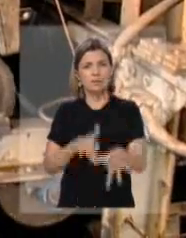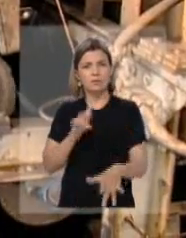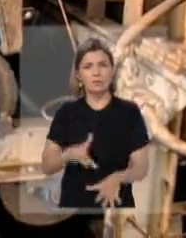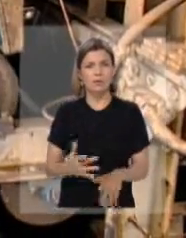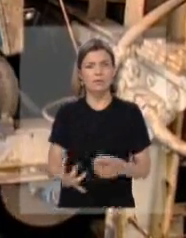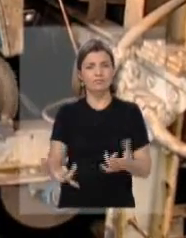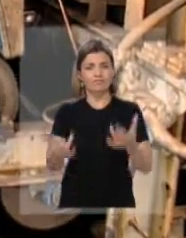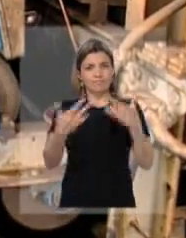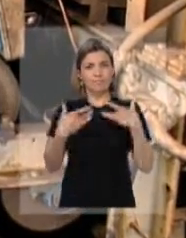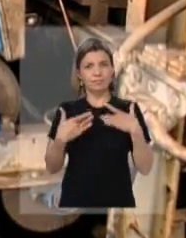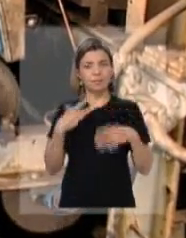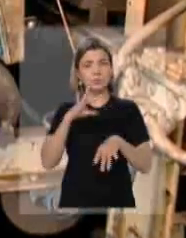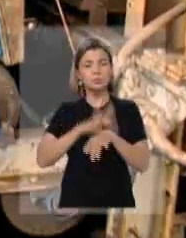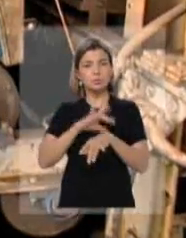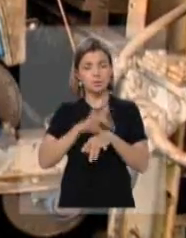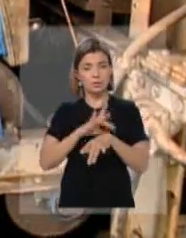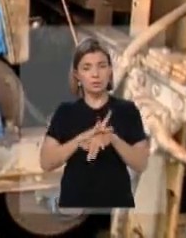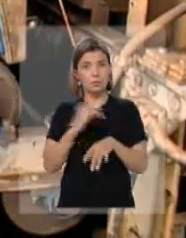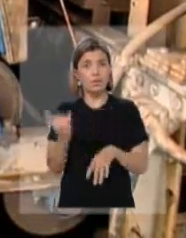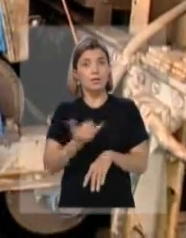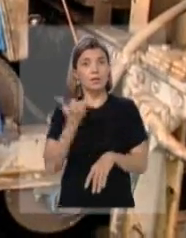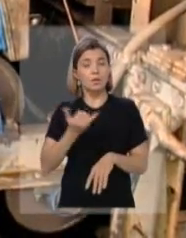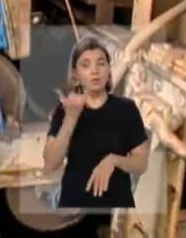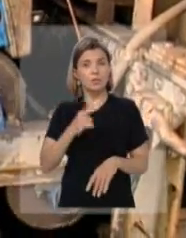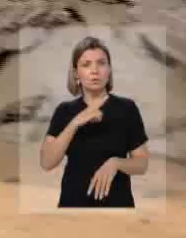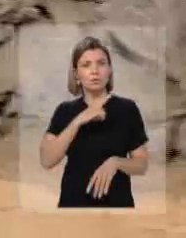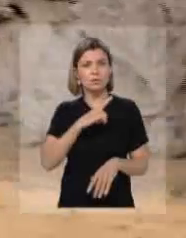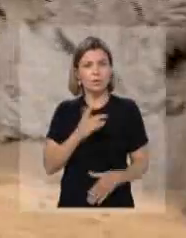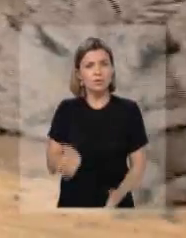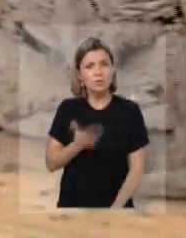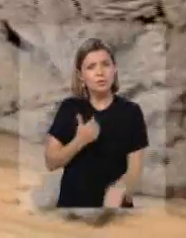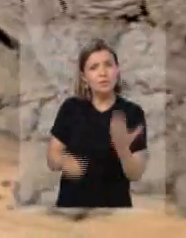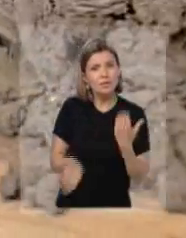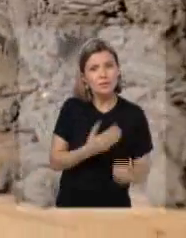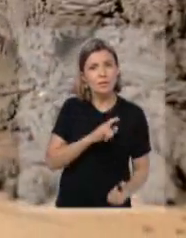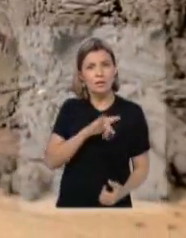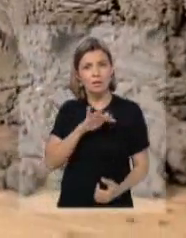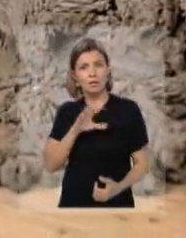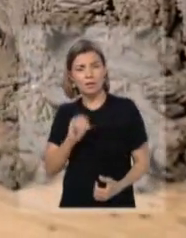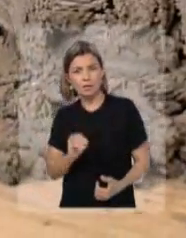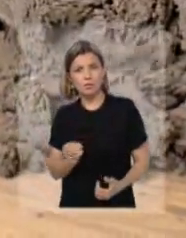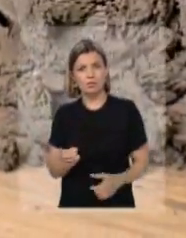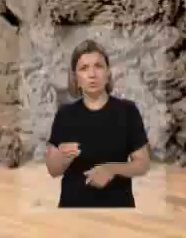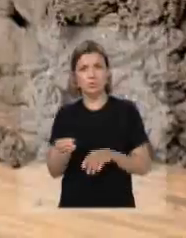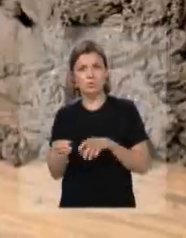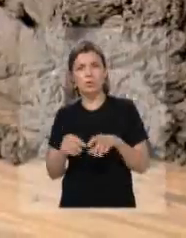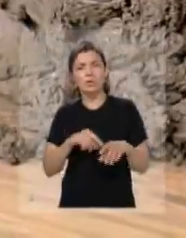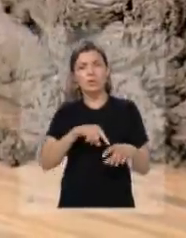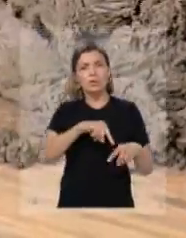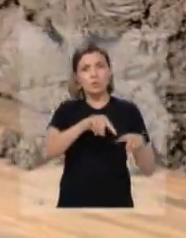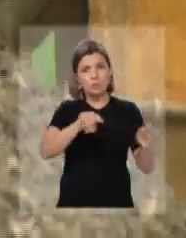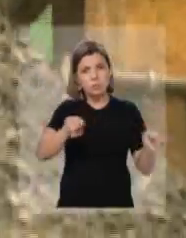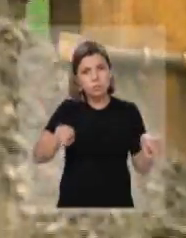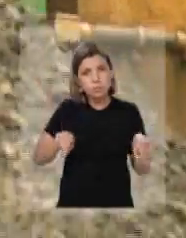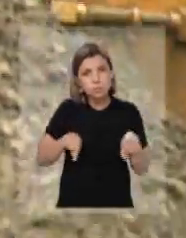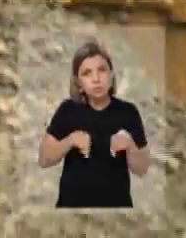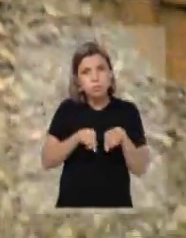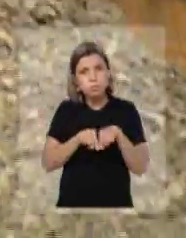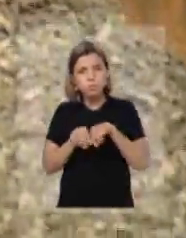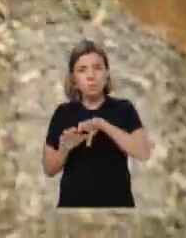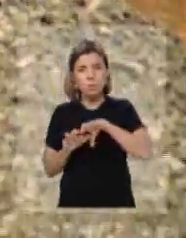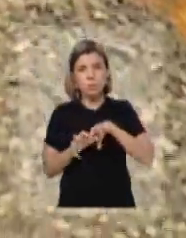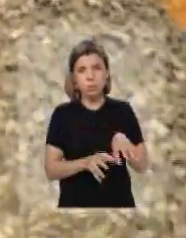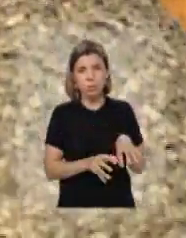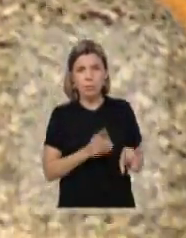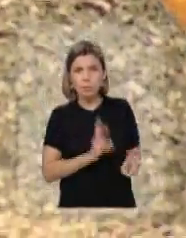prejudicial ao meio ambiente. Recolher os resíduos das estações de tratamento de águas e destinar o esgoto coletado